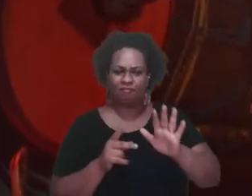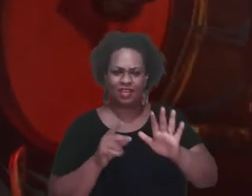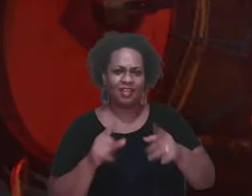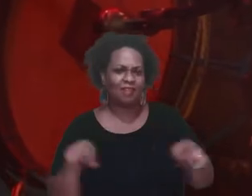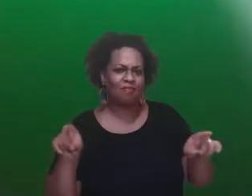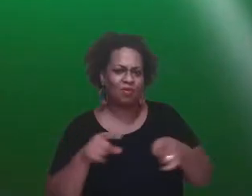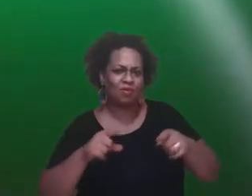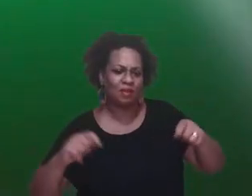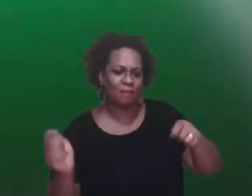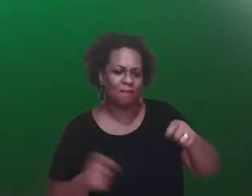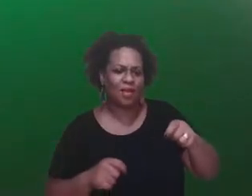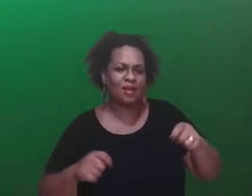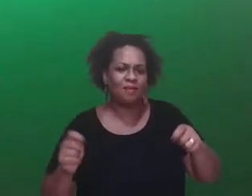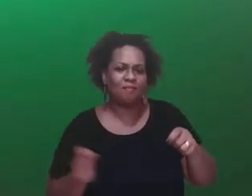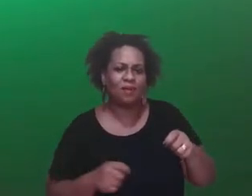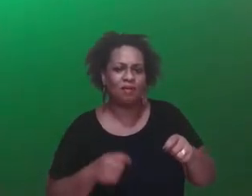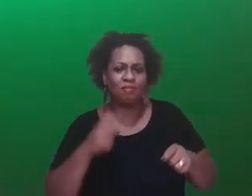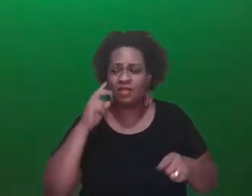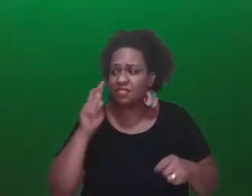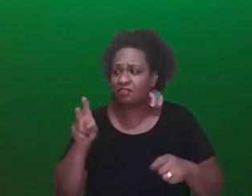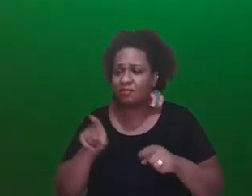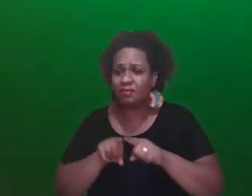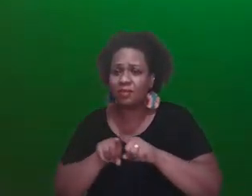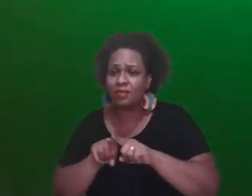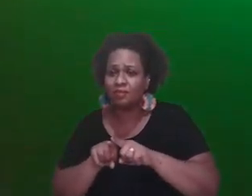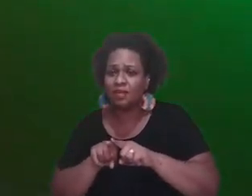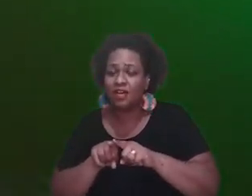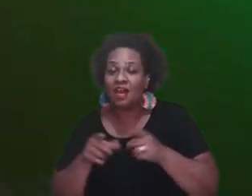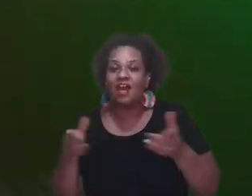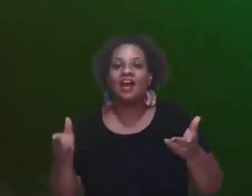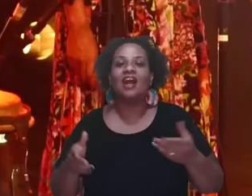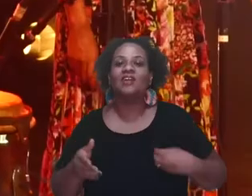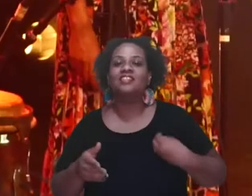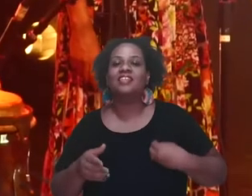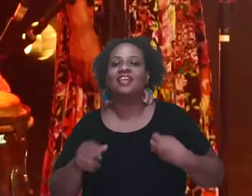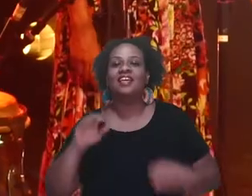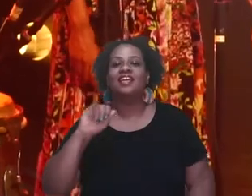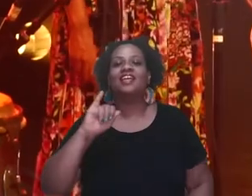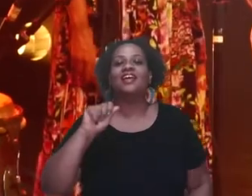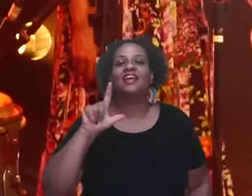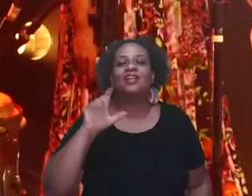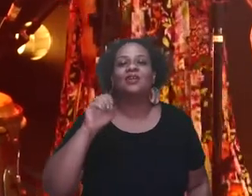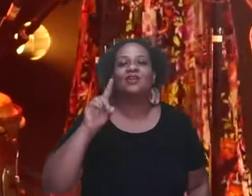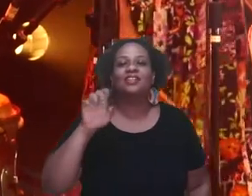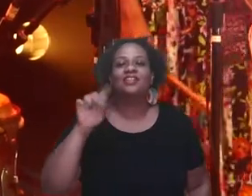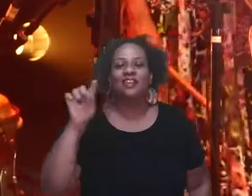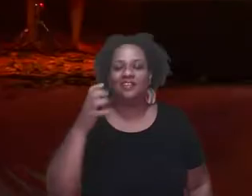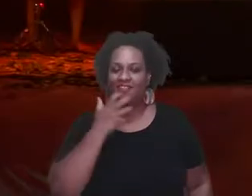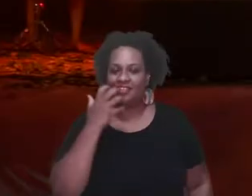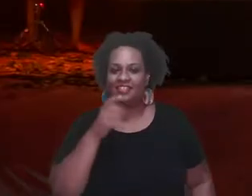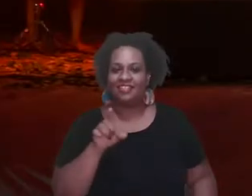que eu vou fazer uma musiquinha para ela Só que eu fiz um meu irmãozinho mas hoje que paguei alloder Então vou cantar contigo